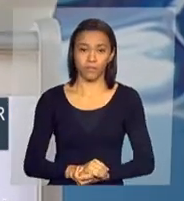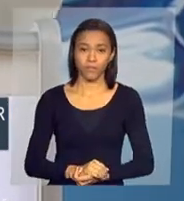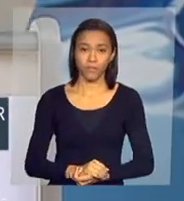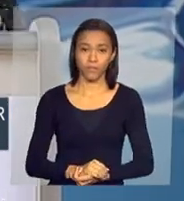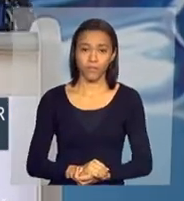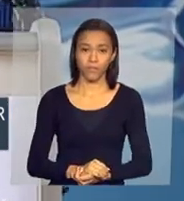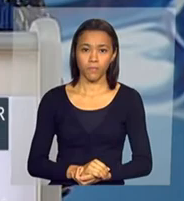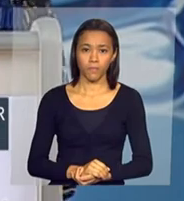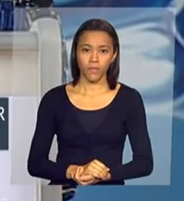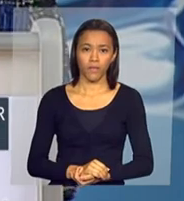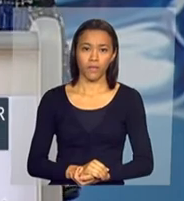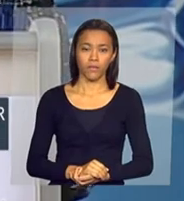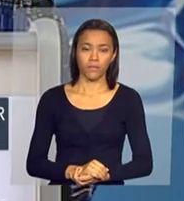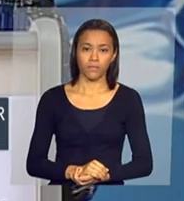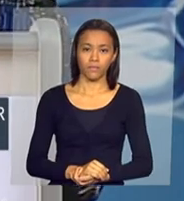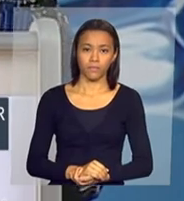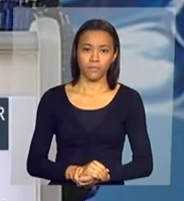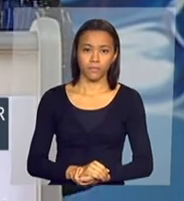algo